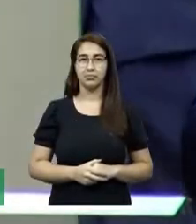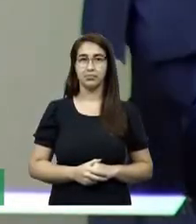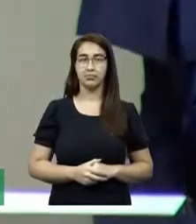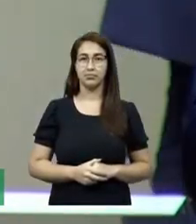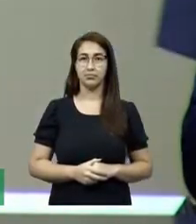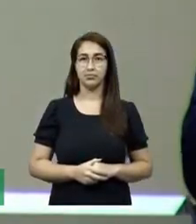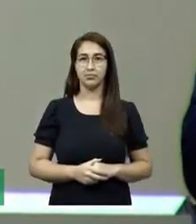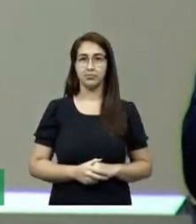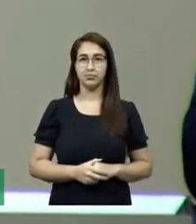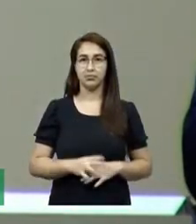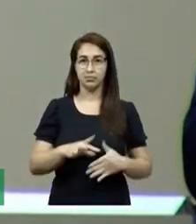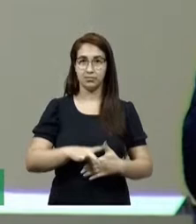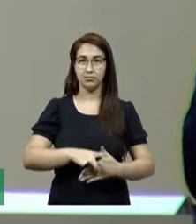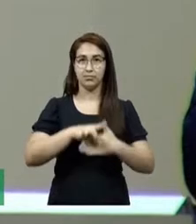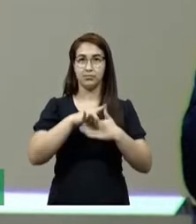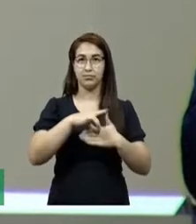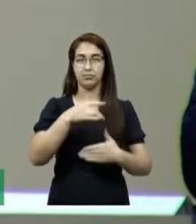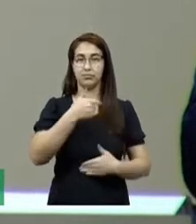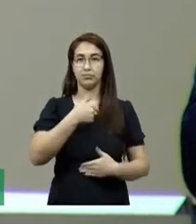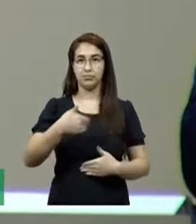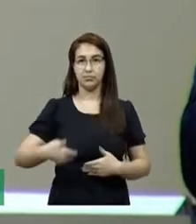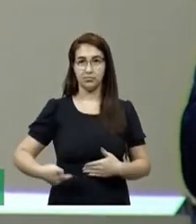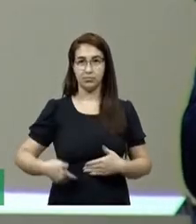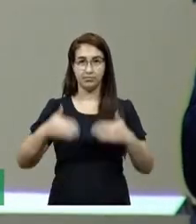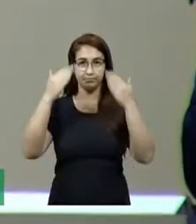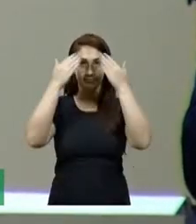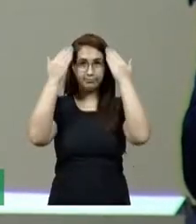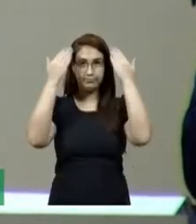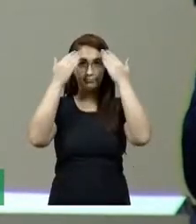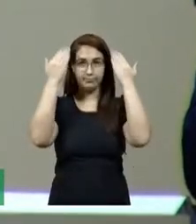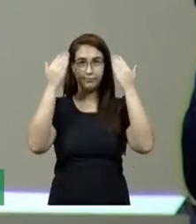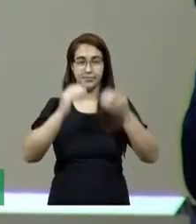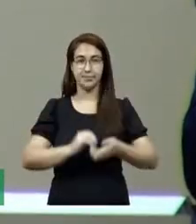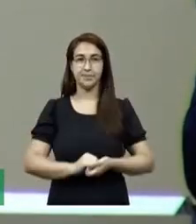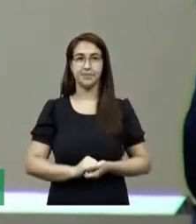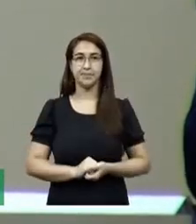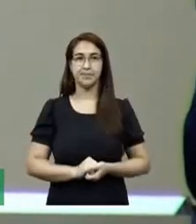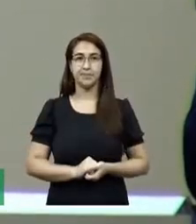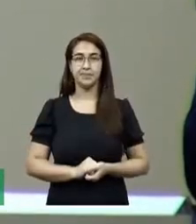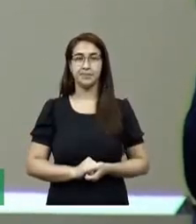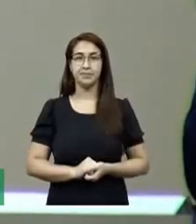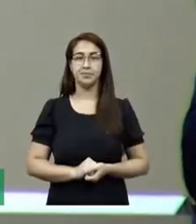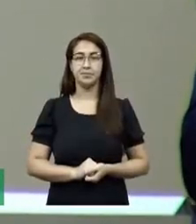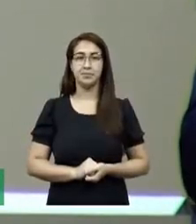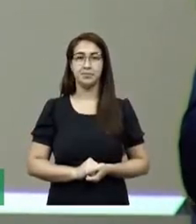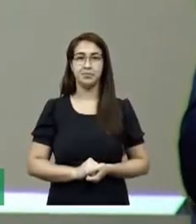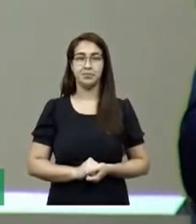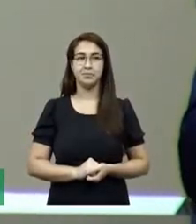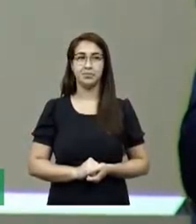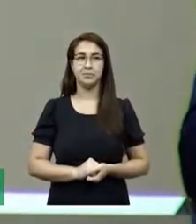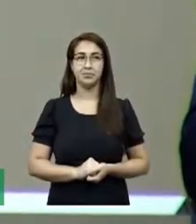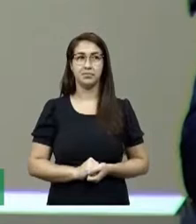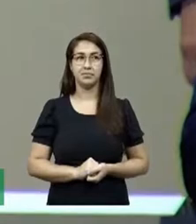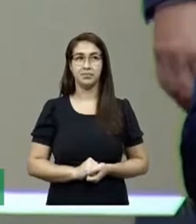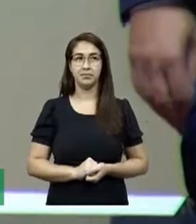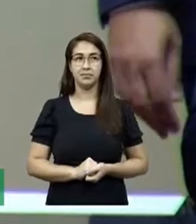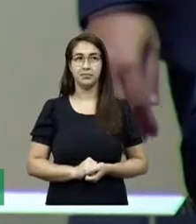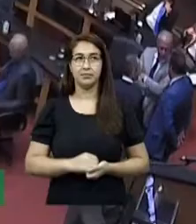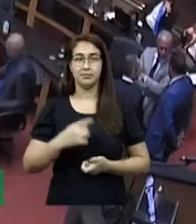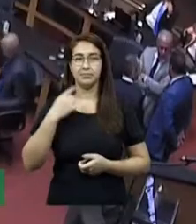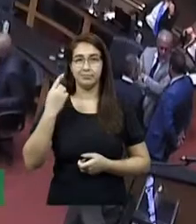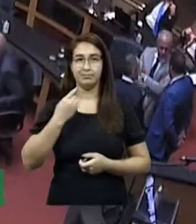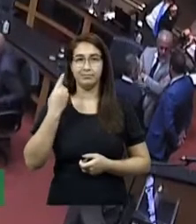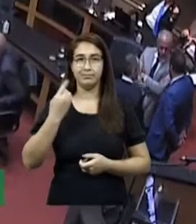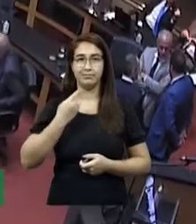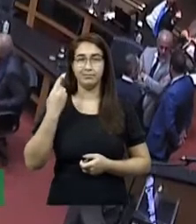Deputado líder do governo. Presidente, eu acho que a... Milton Schaefer. A deputada